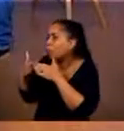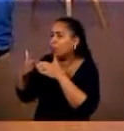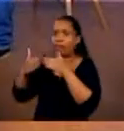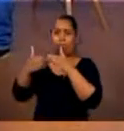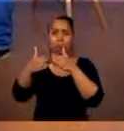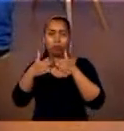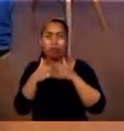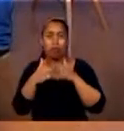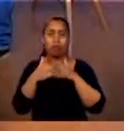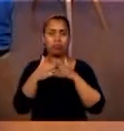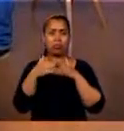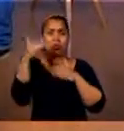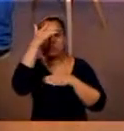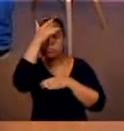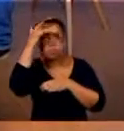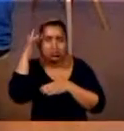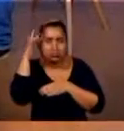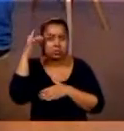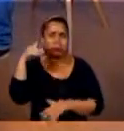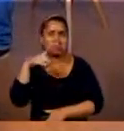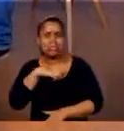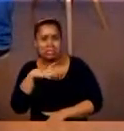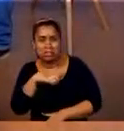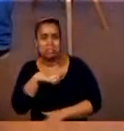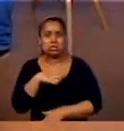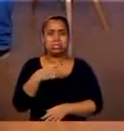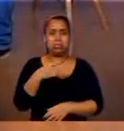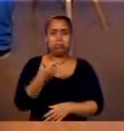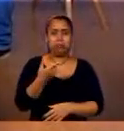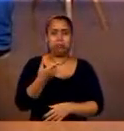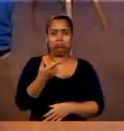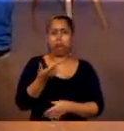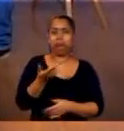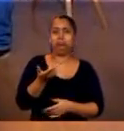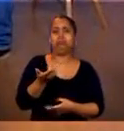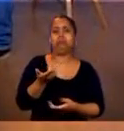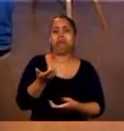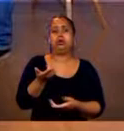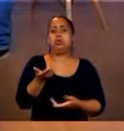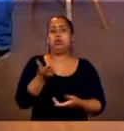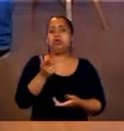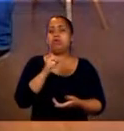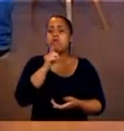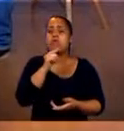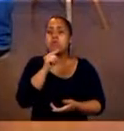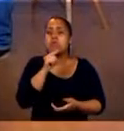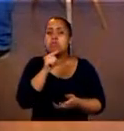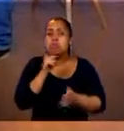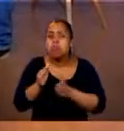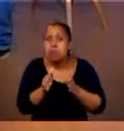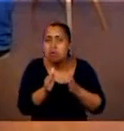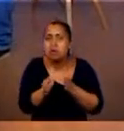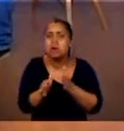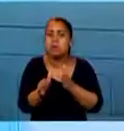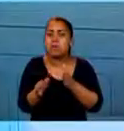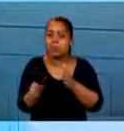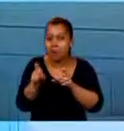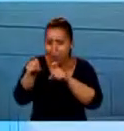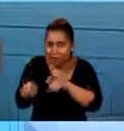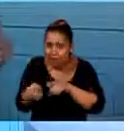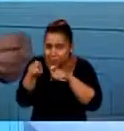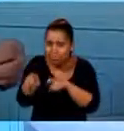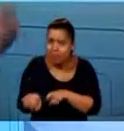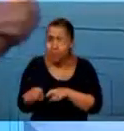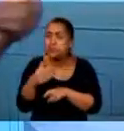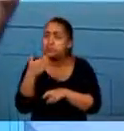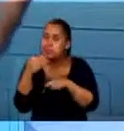pequenos proprietários que tinham um manancial, uma nascente na sua propriedade,